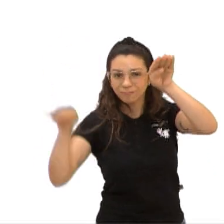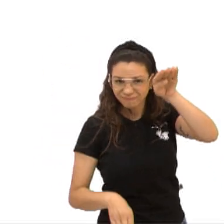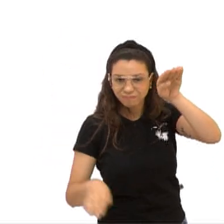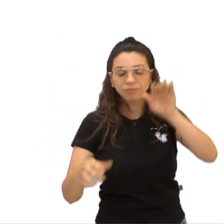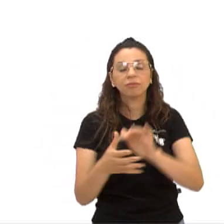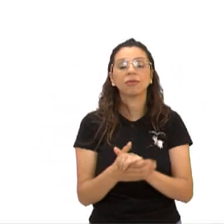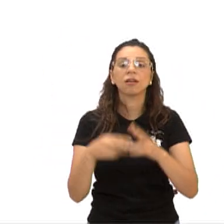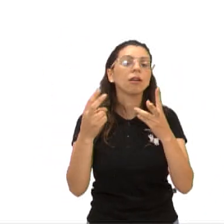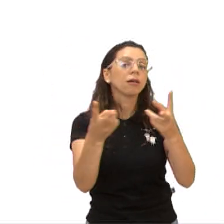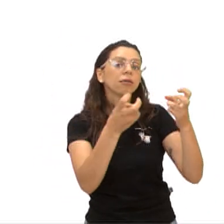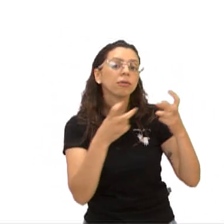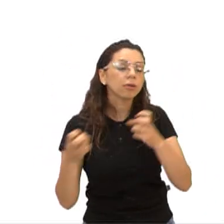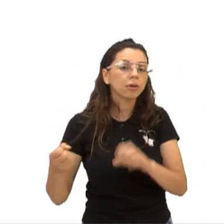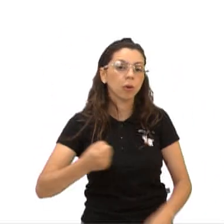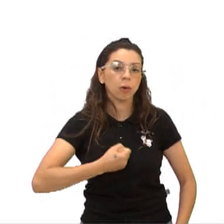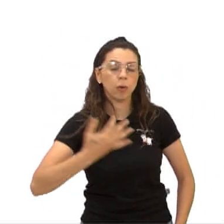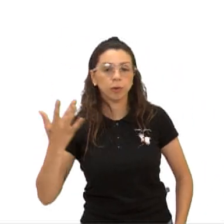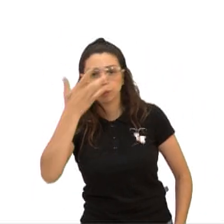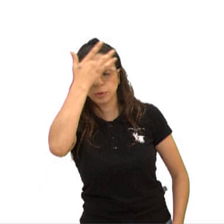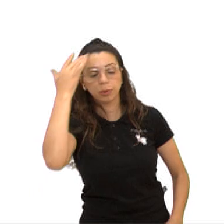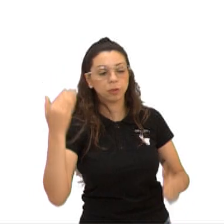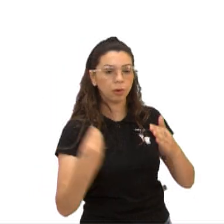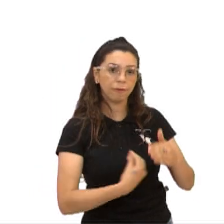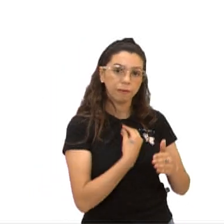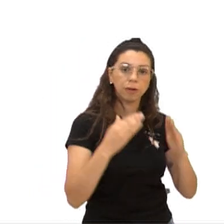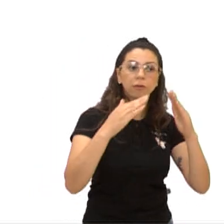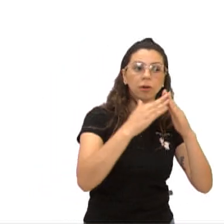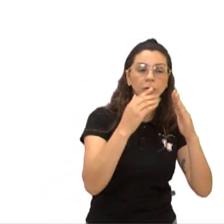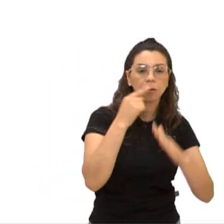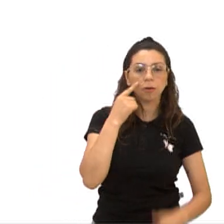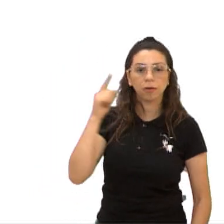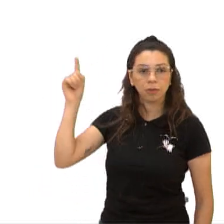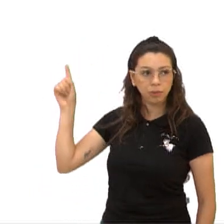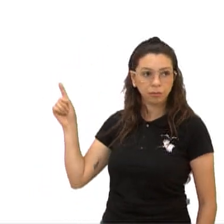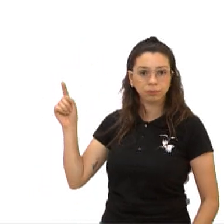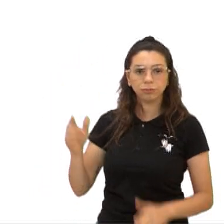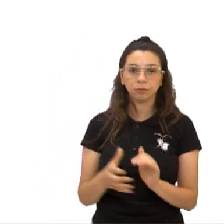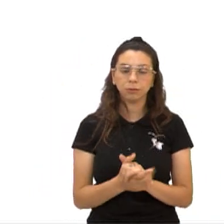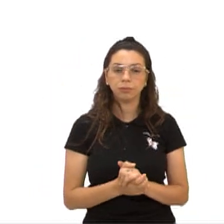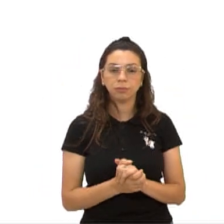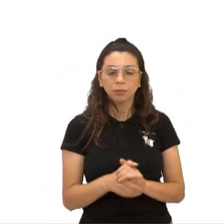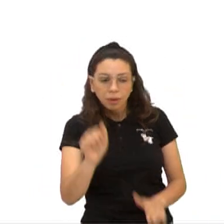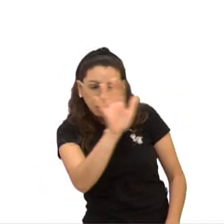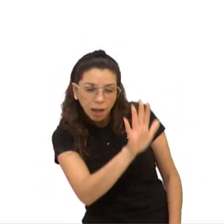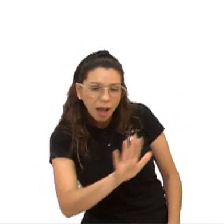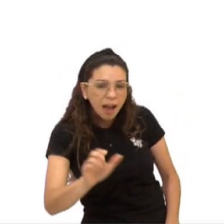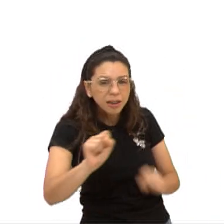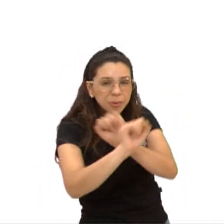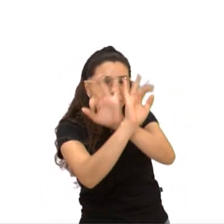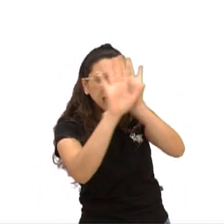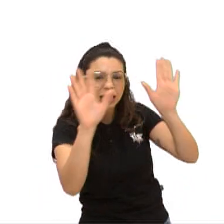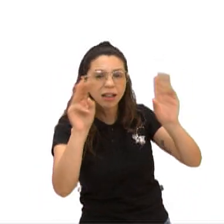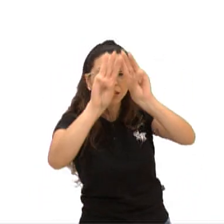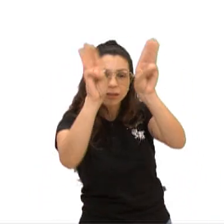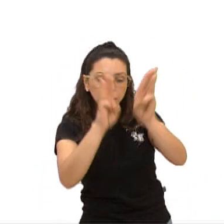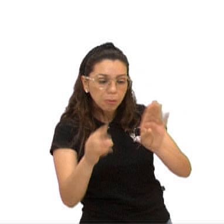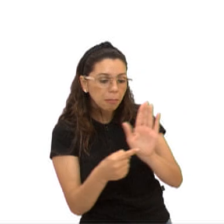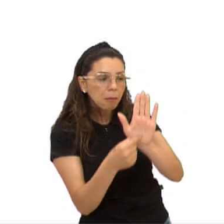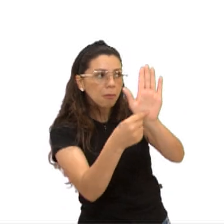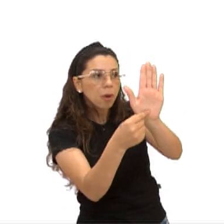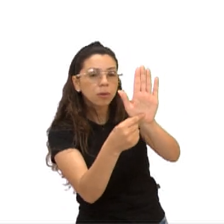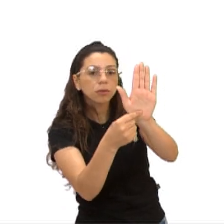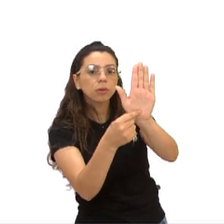gente percebe um número de habitantes aqui destacado. Veja que aqui aparece as áreas mais claras do mapa,